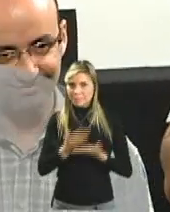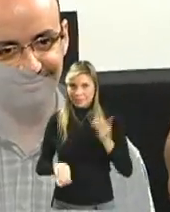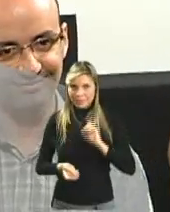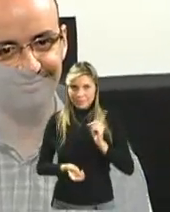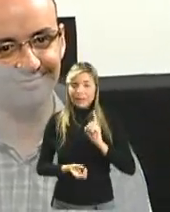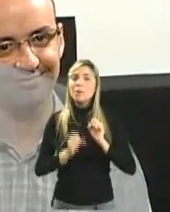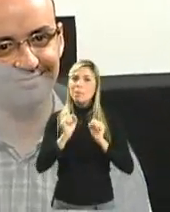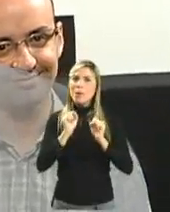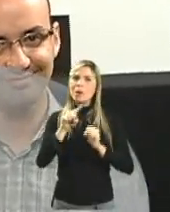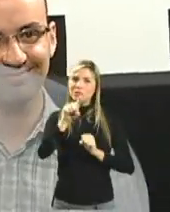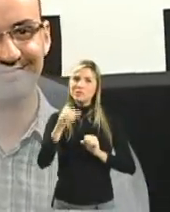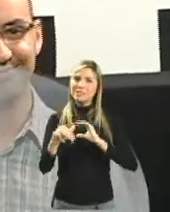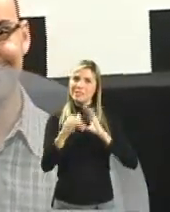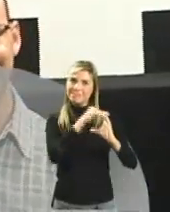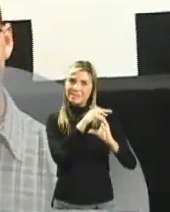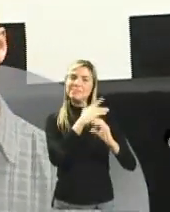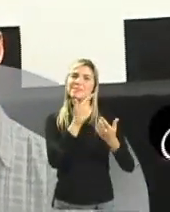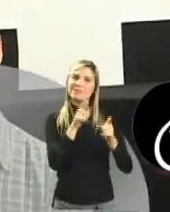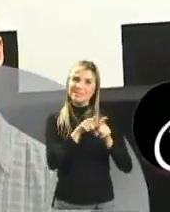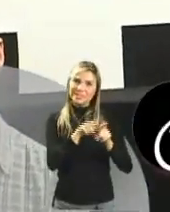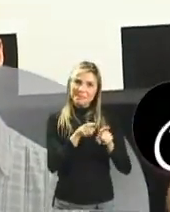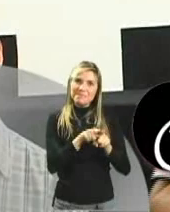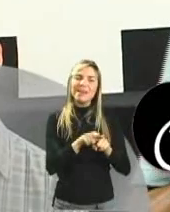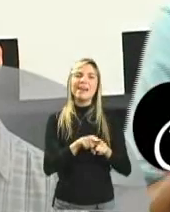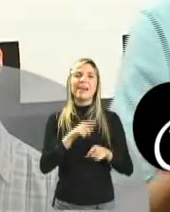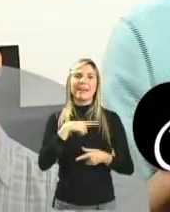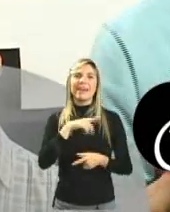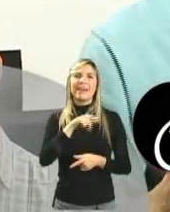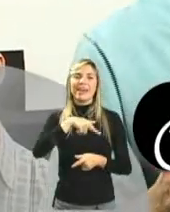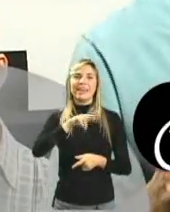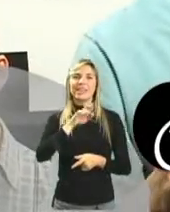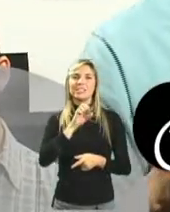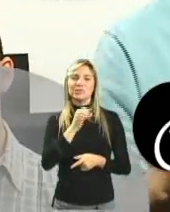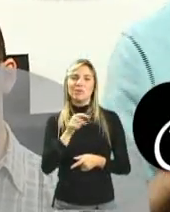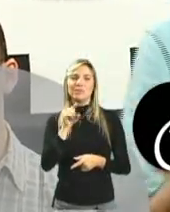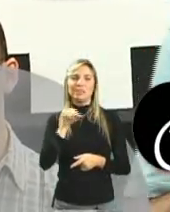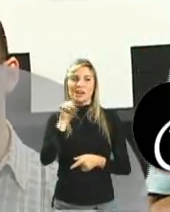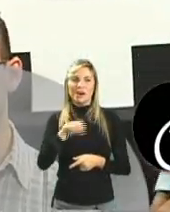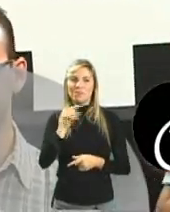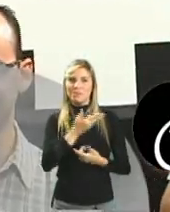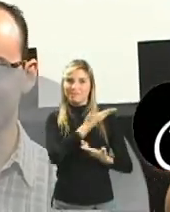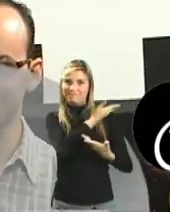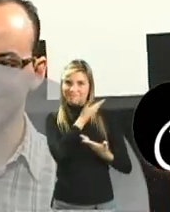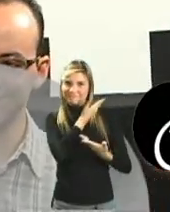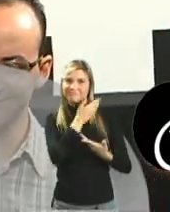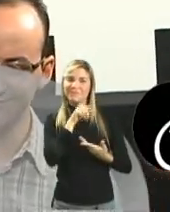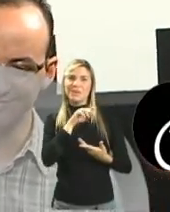volta. Não deixe de entrar em contato conosco. O e-mail é